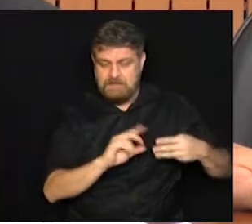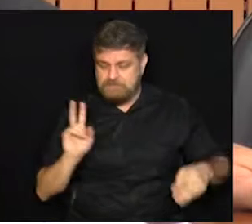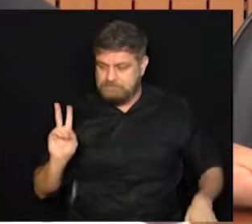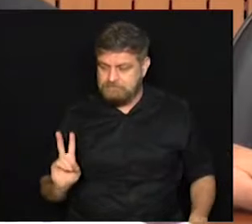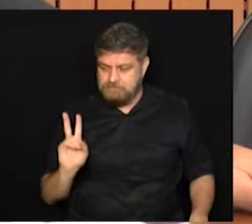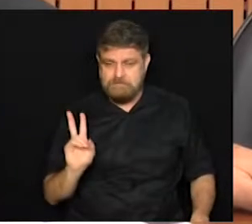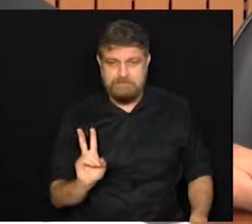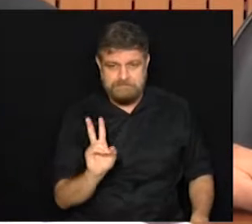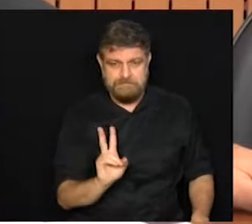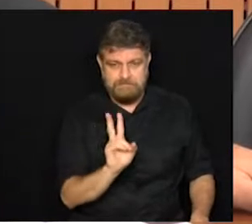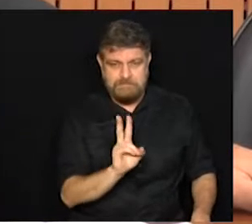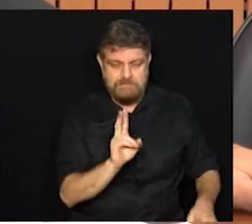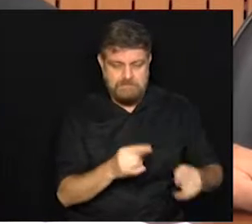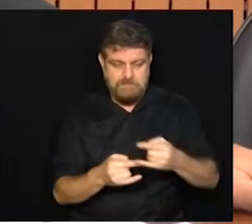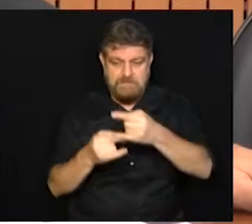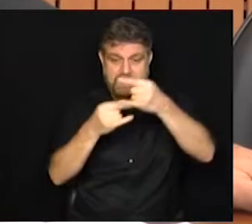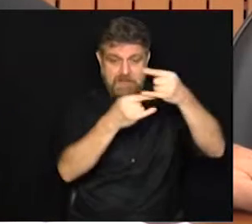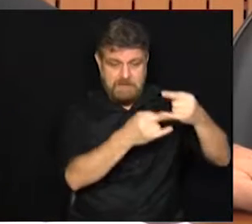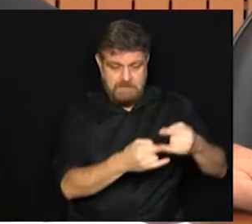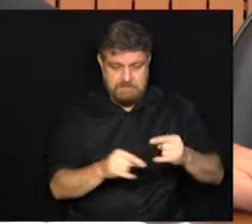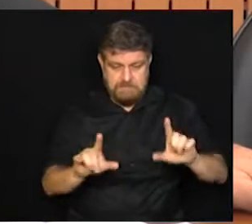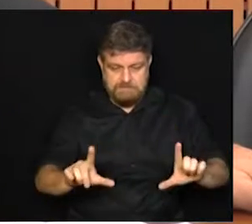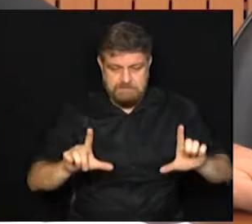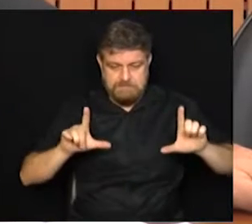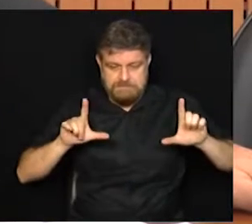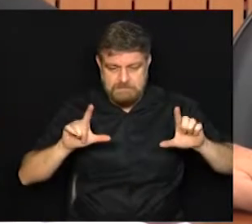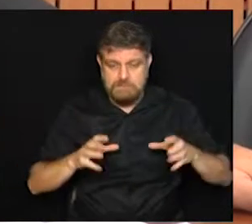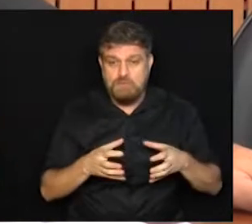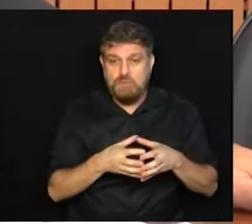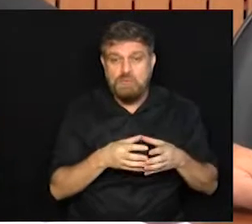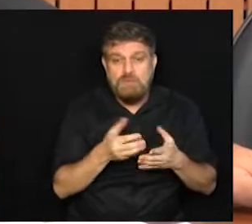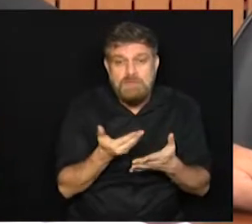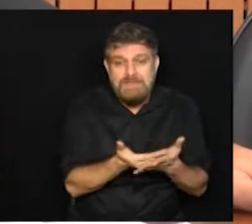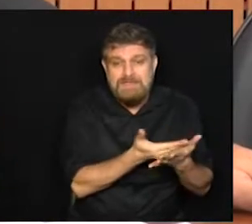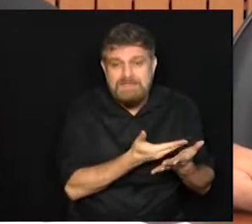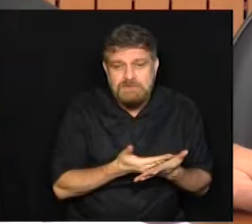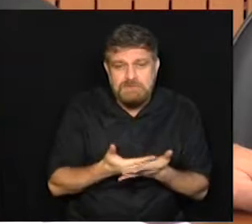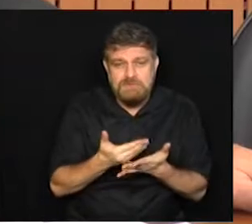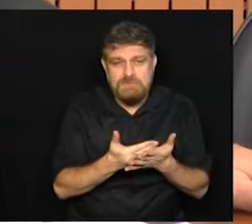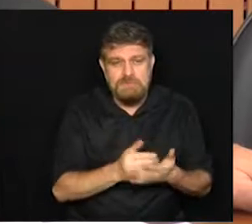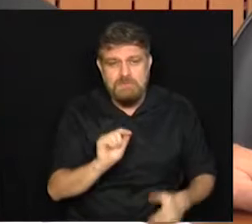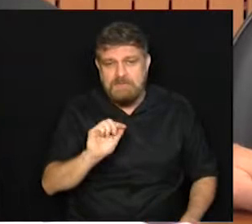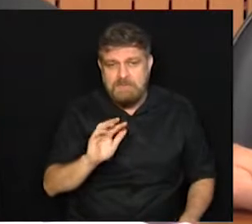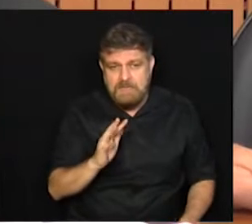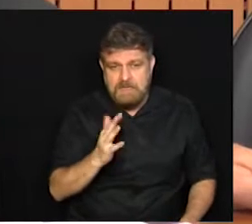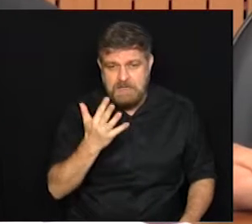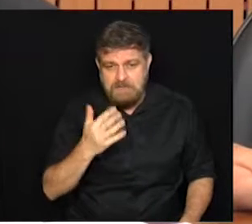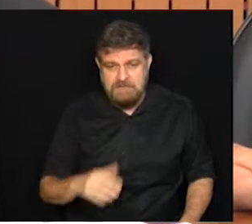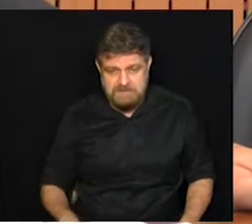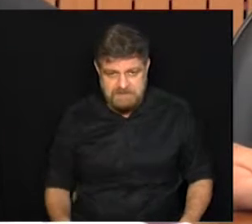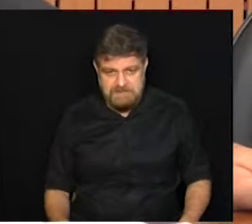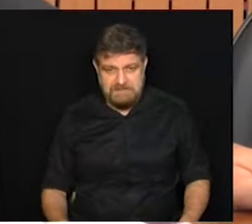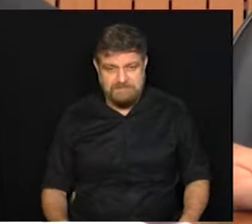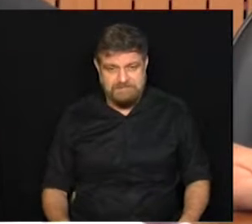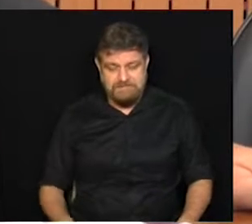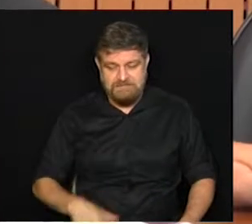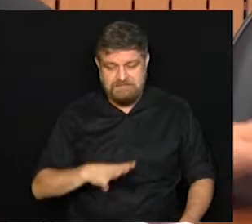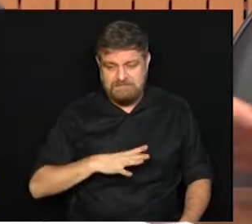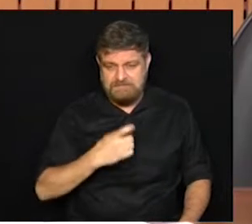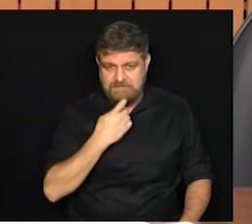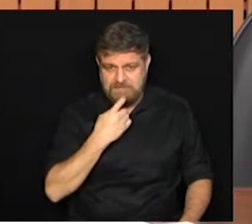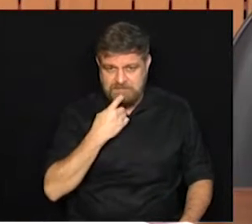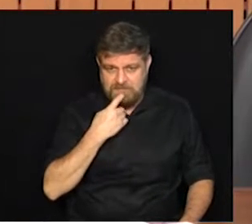compareceram remotamente na Comissão Especial de Estudos sobre os impactos da pandemia, da Covid-19